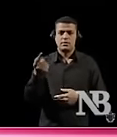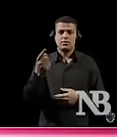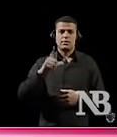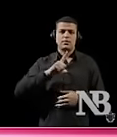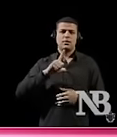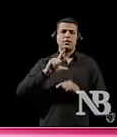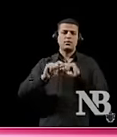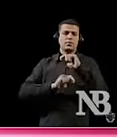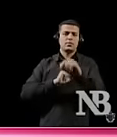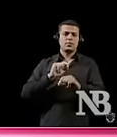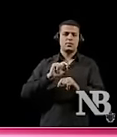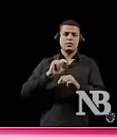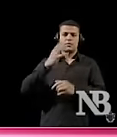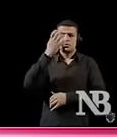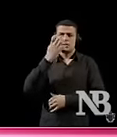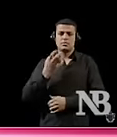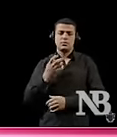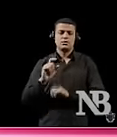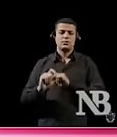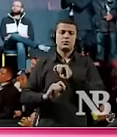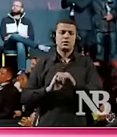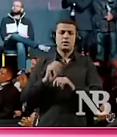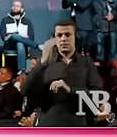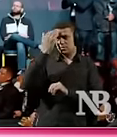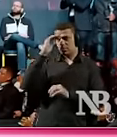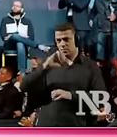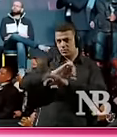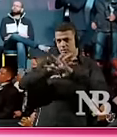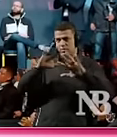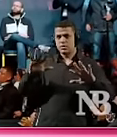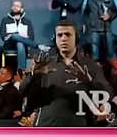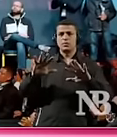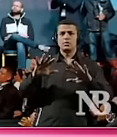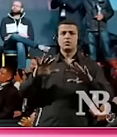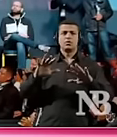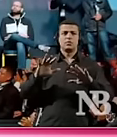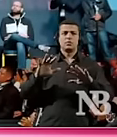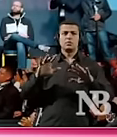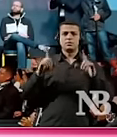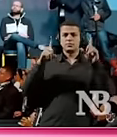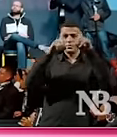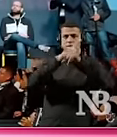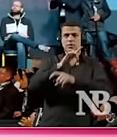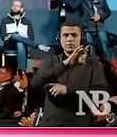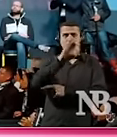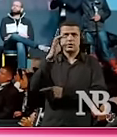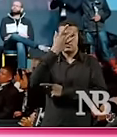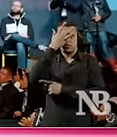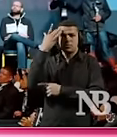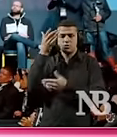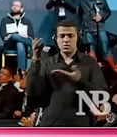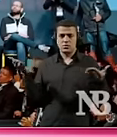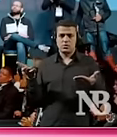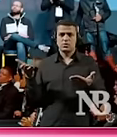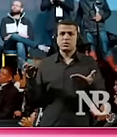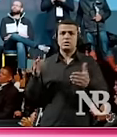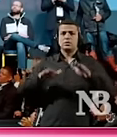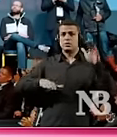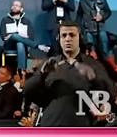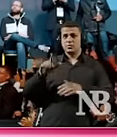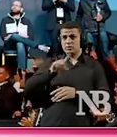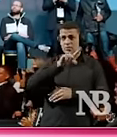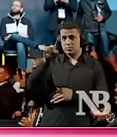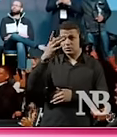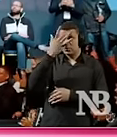extrema seriedade, entendendo a gravidade do propósito de cada um que está aqui. Talvez aquilo que você fala,